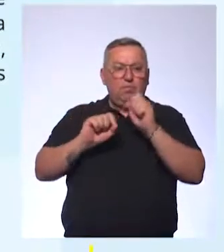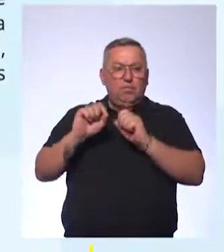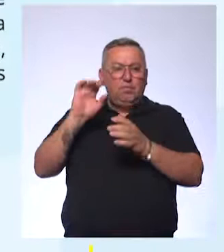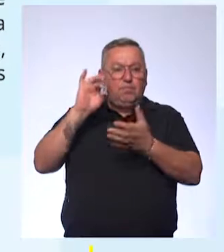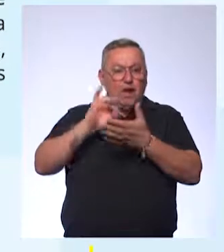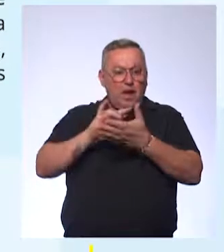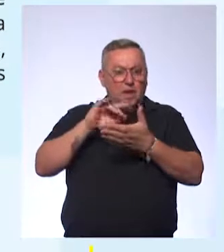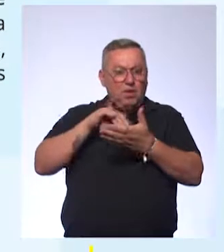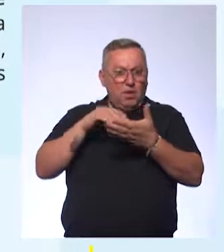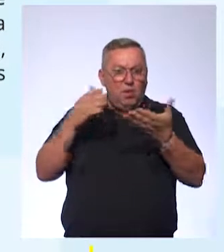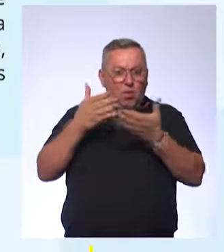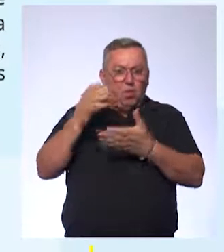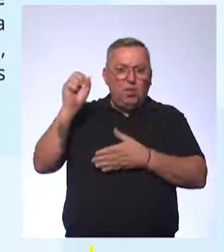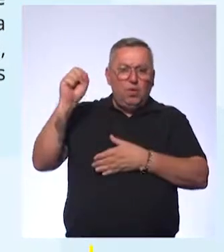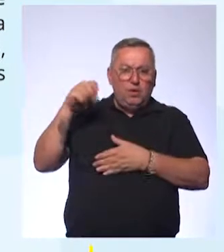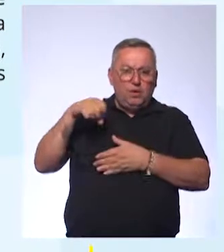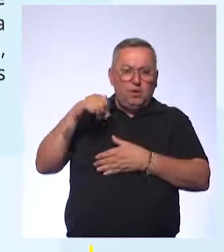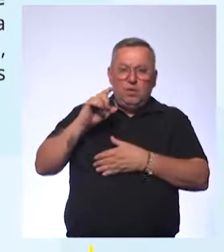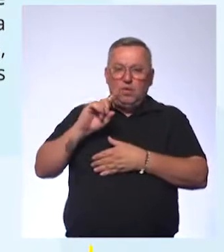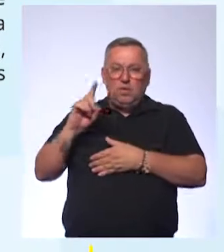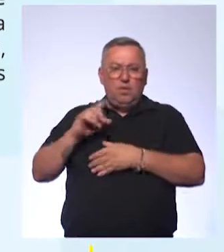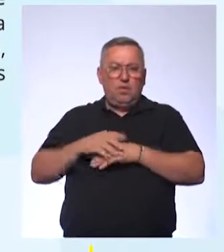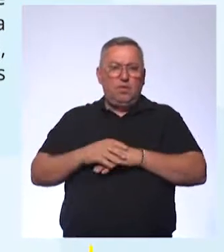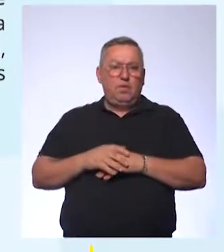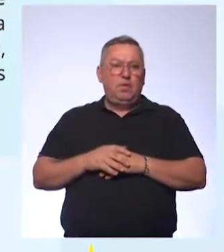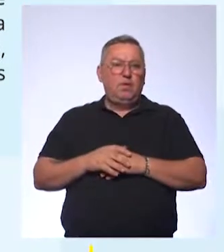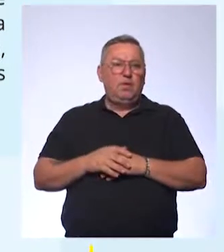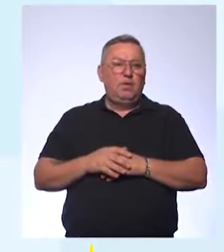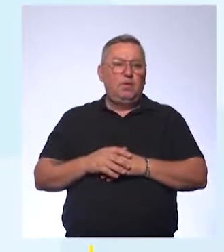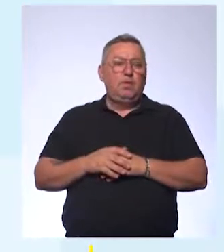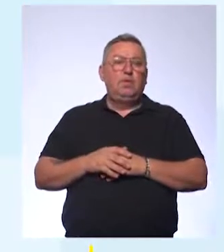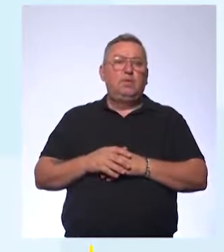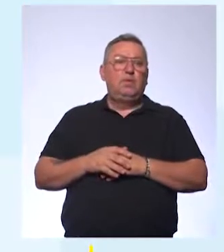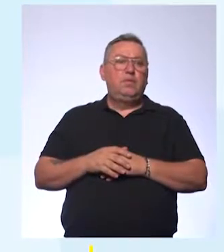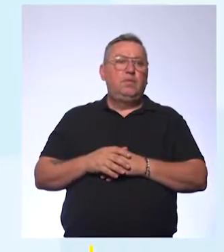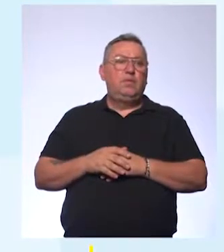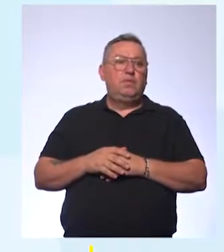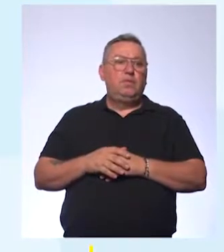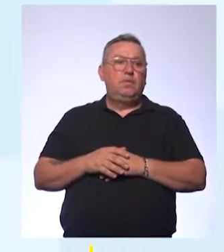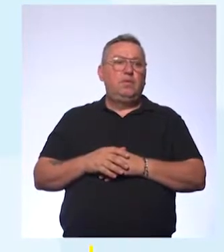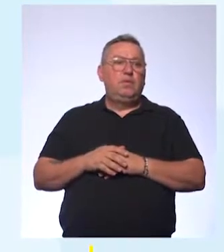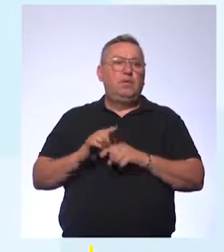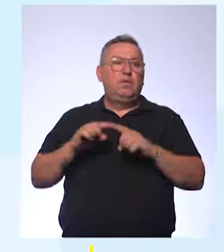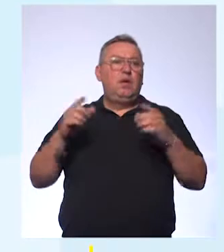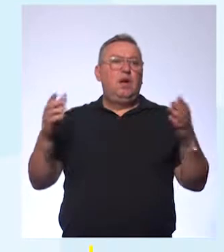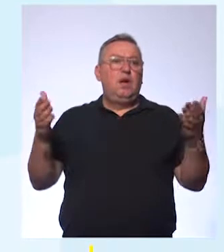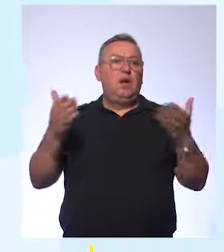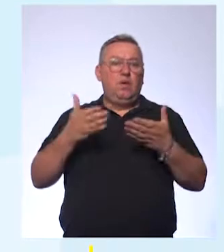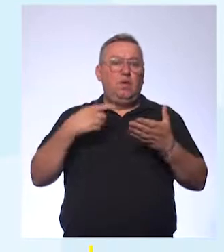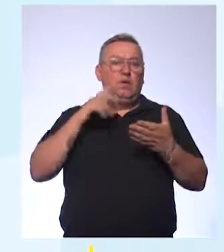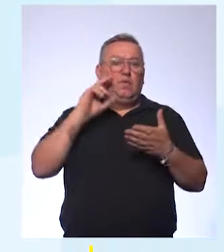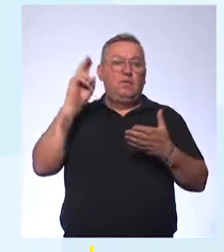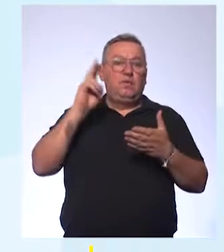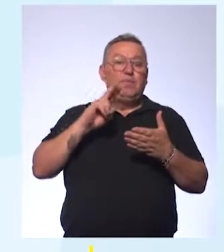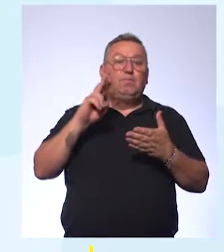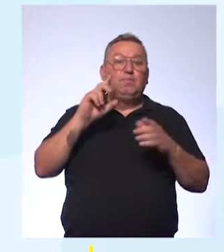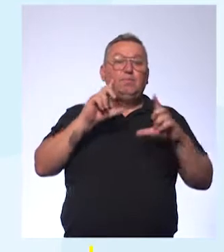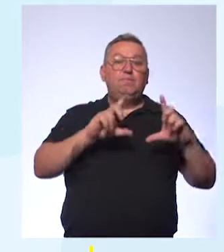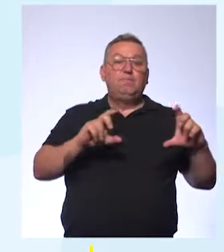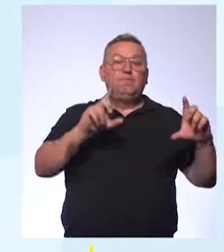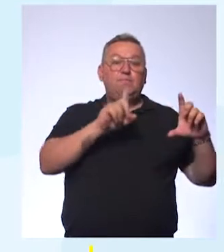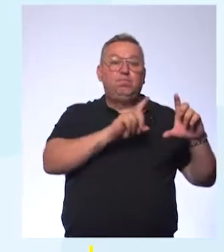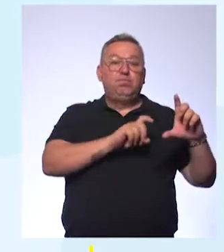efetivo, né, o combate ao mosquito, desculpa, causador é efetivo, e por quê? Agora, meus amores, eu quero que vocês coloquem aí o que